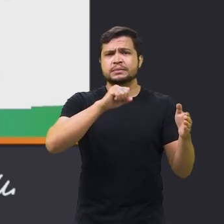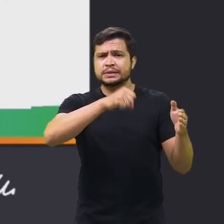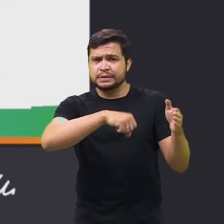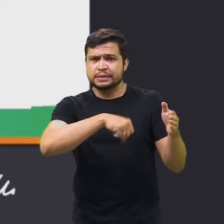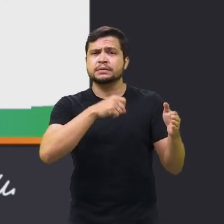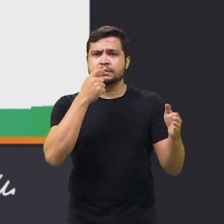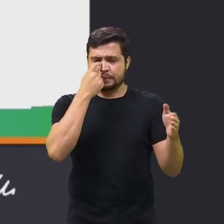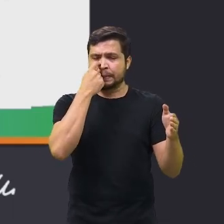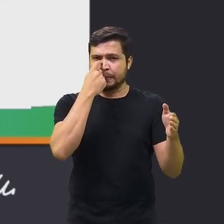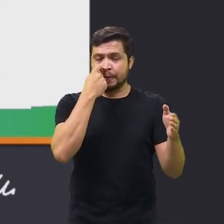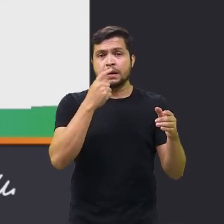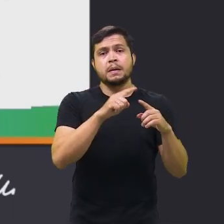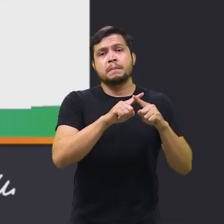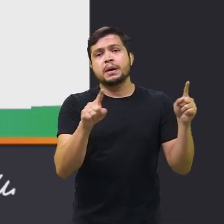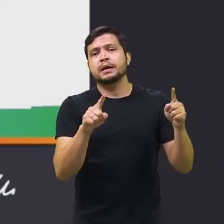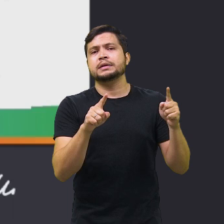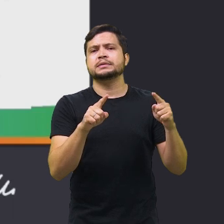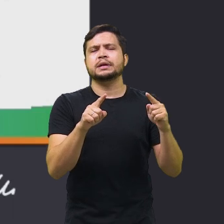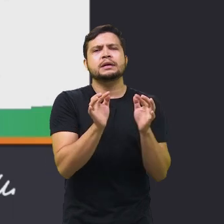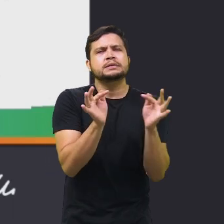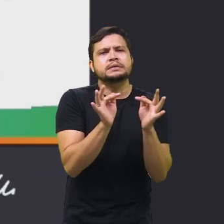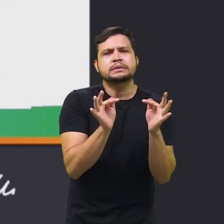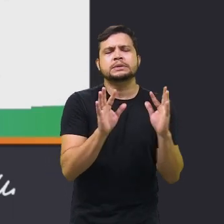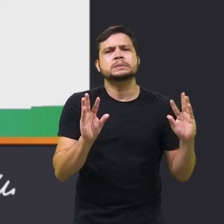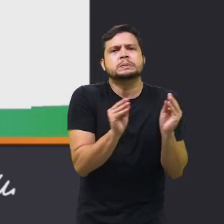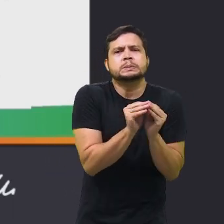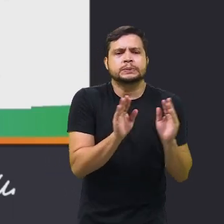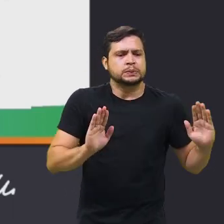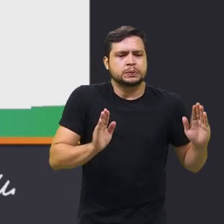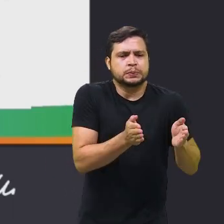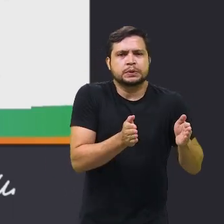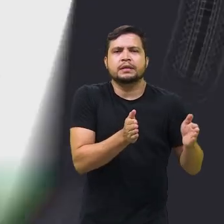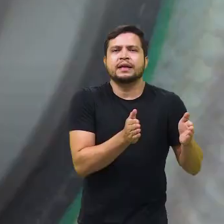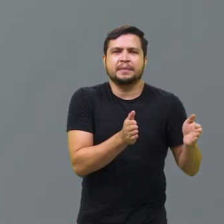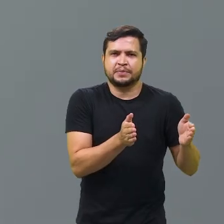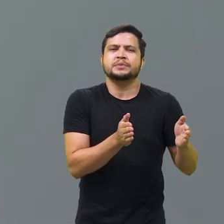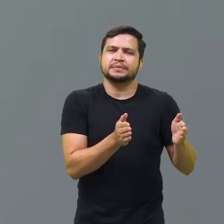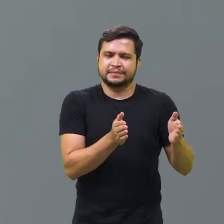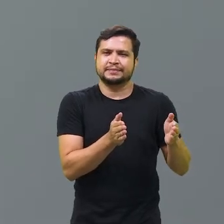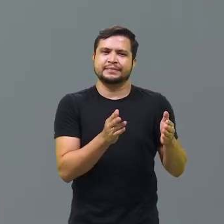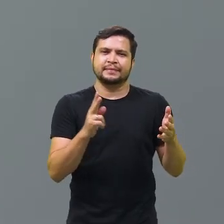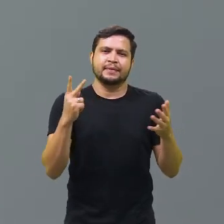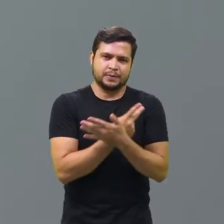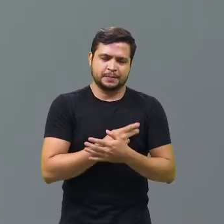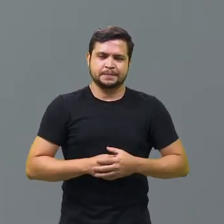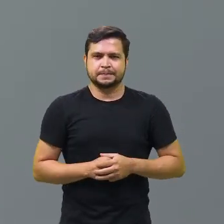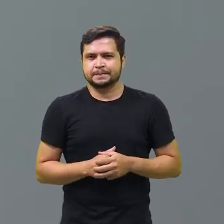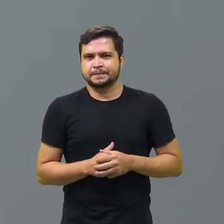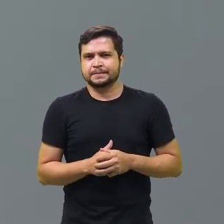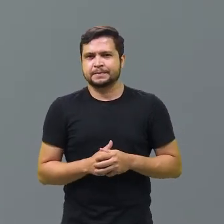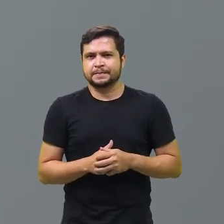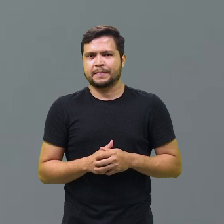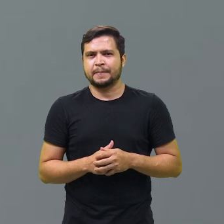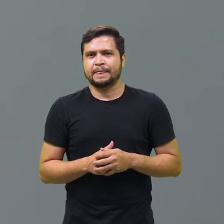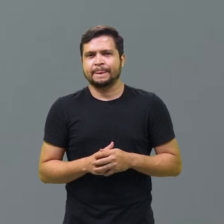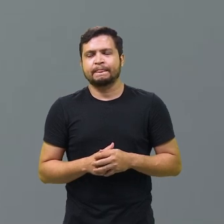ou menos nesse período e depois some, né? Ela joga os esporos no ambiente e depois desaparece.